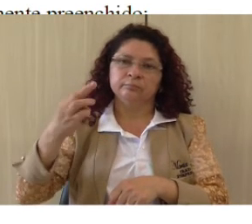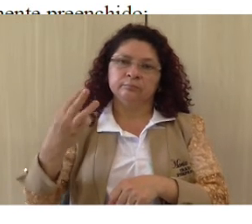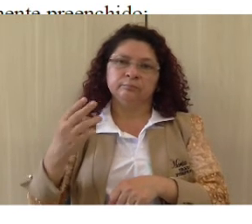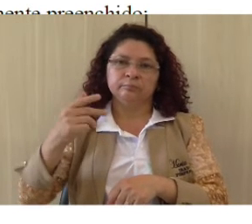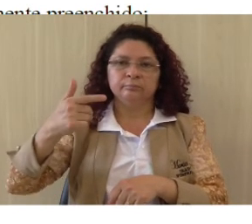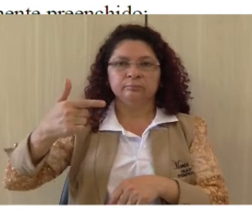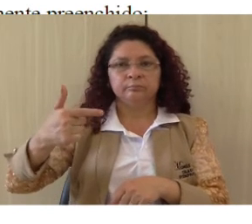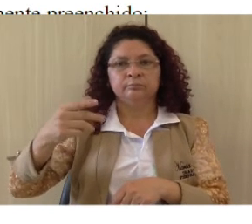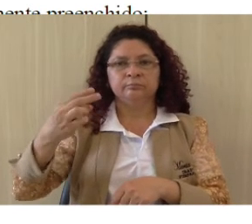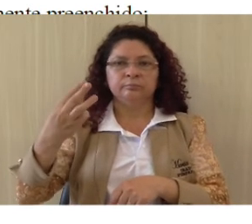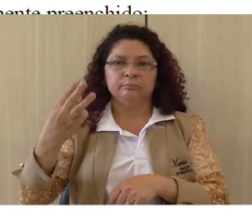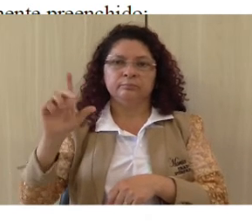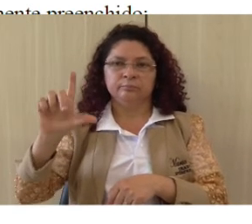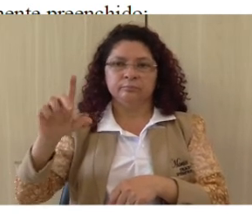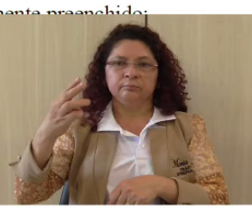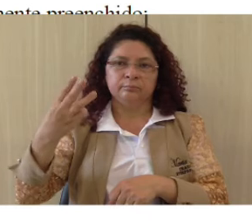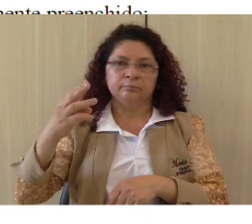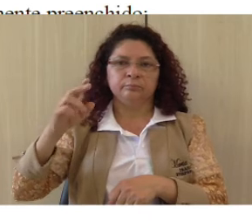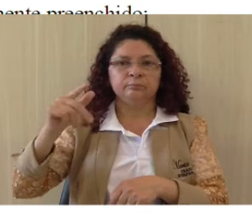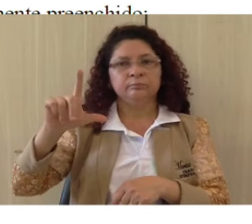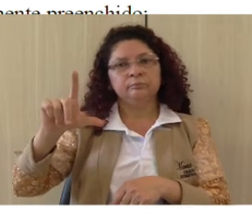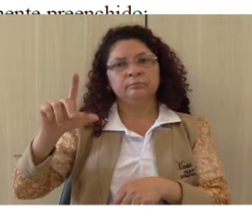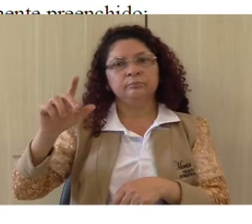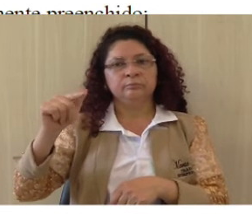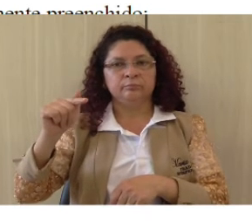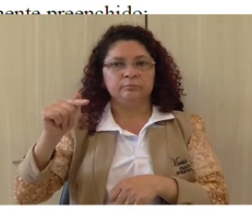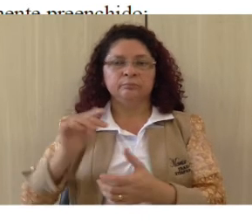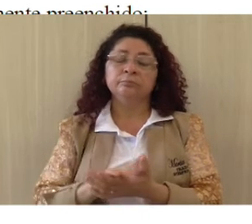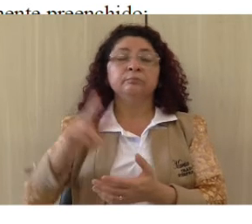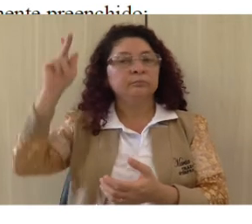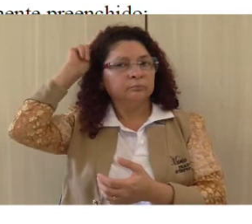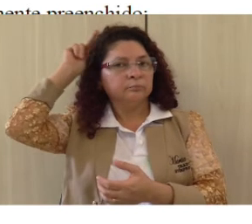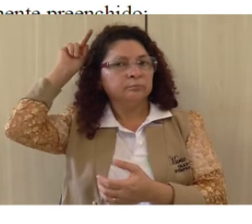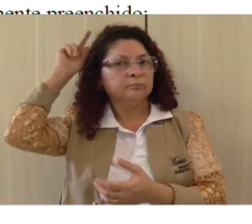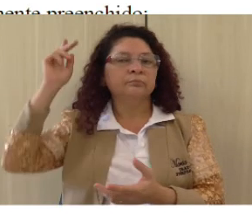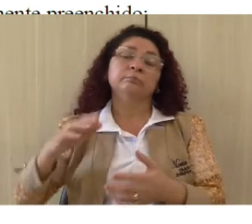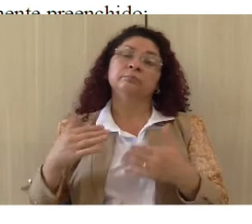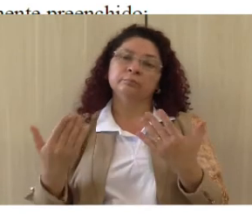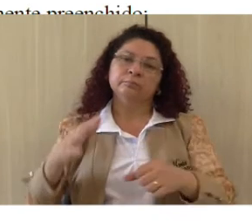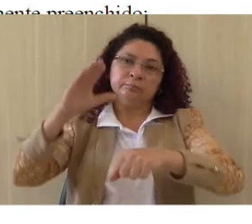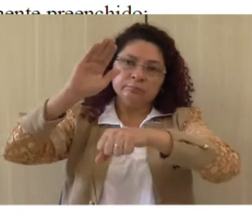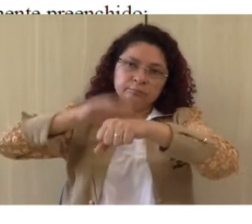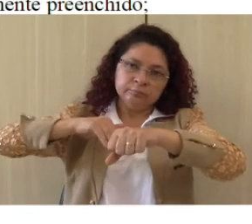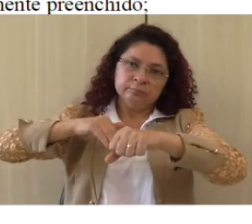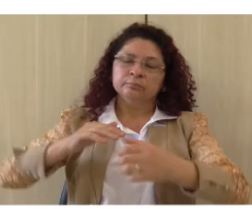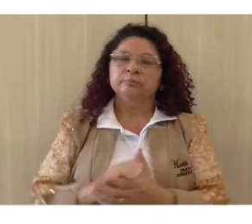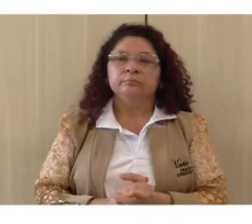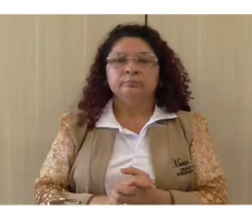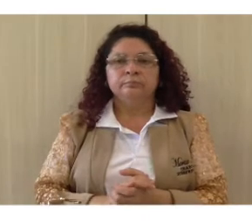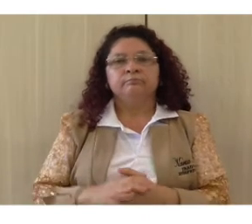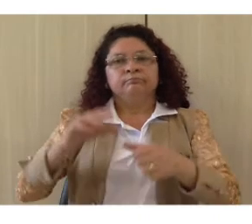e L7, autodeclarados pretos, pardos ou indígenas, serão convocados